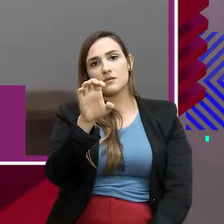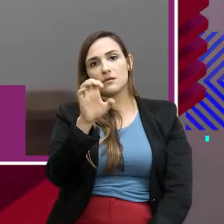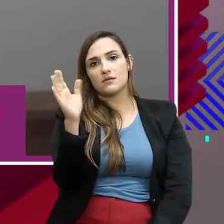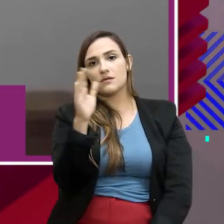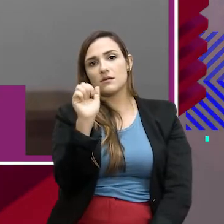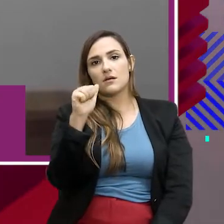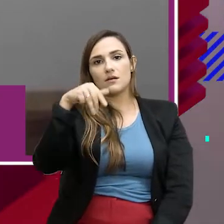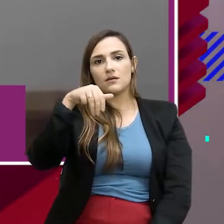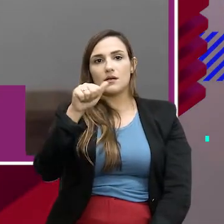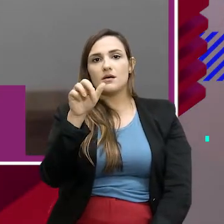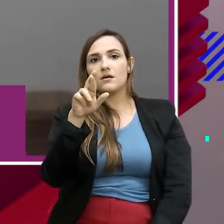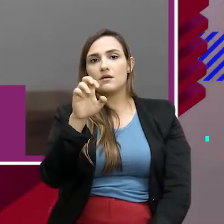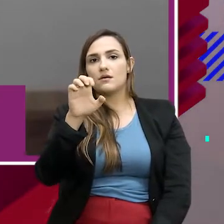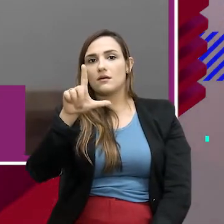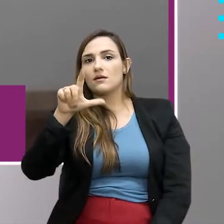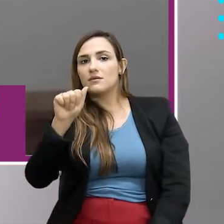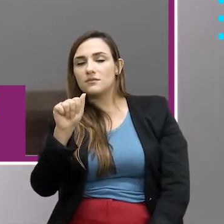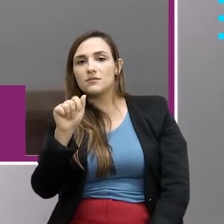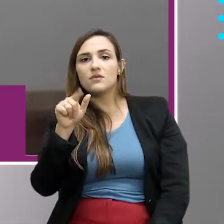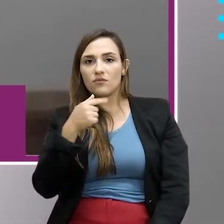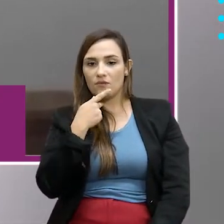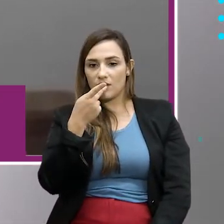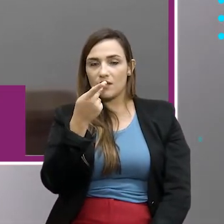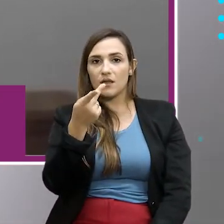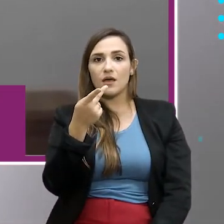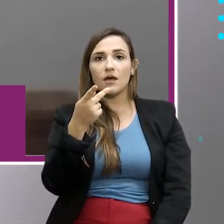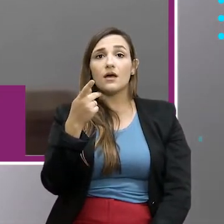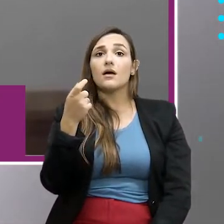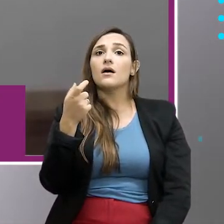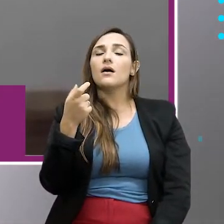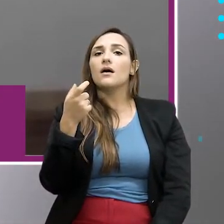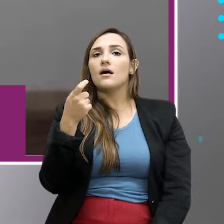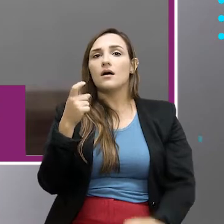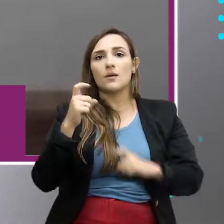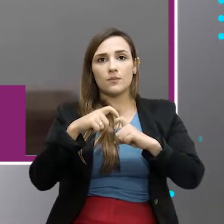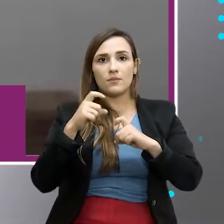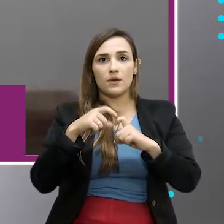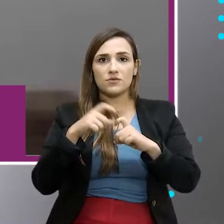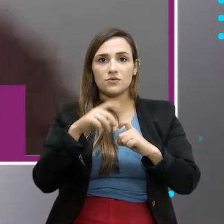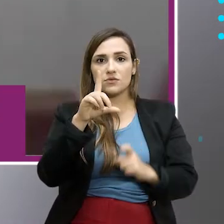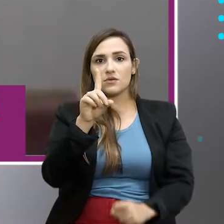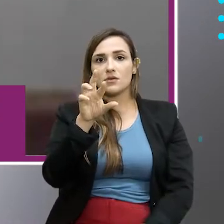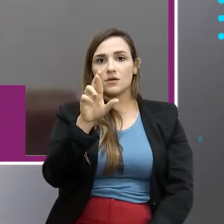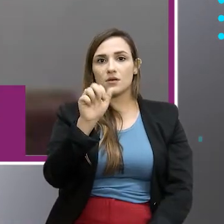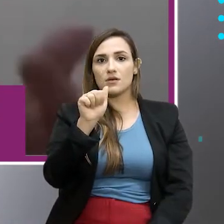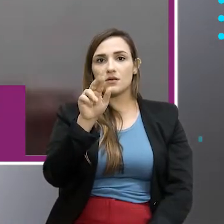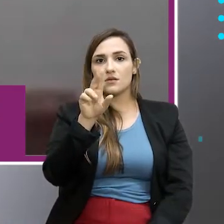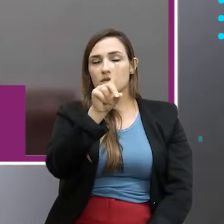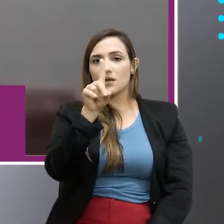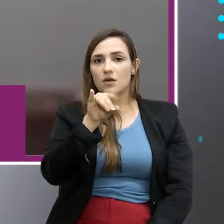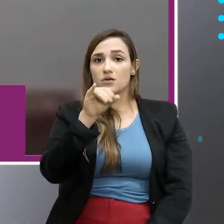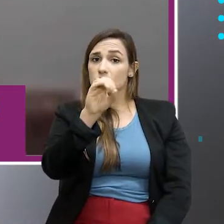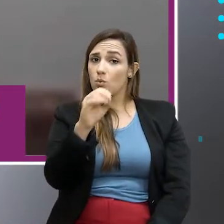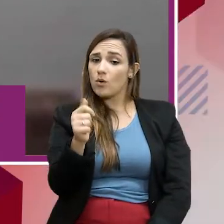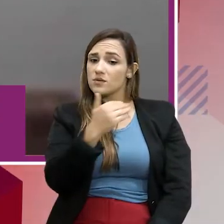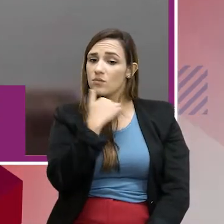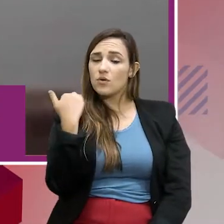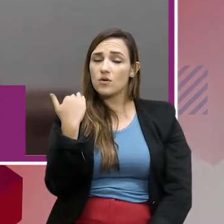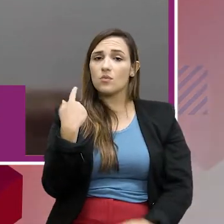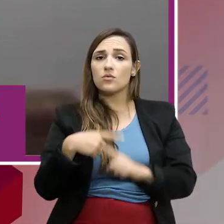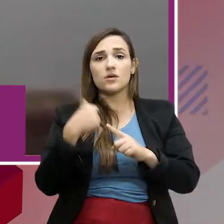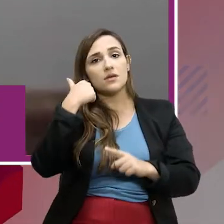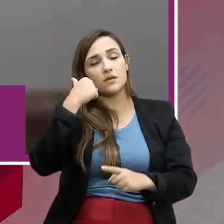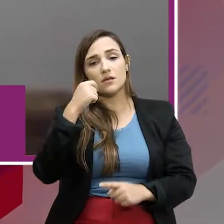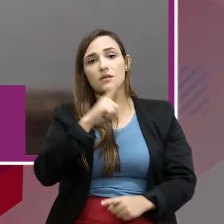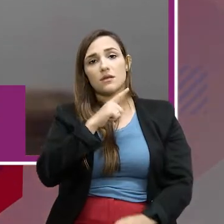amarela. Então, a gente vai lembrar um famoso médico, né, que ele tornou isso público, por isso que eu vou falar, o Dr. Drauzio Varela, ele quase morreu de febre